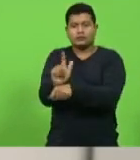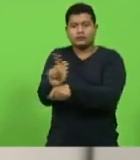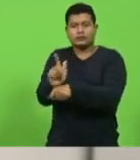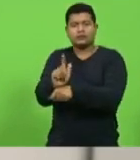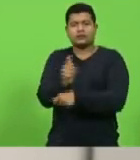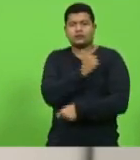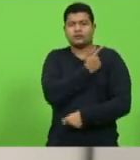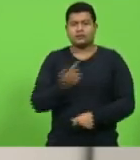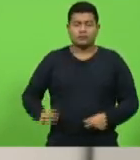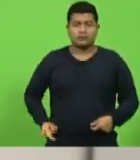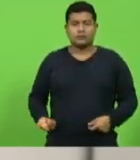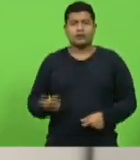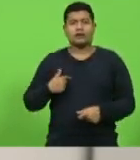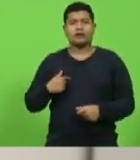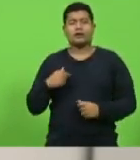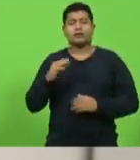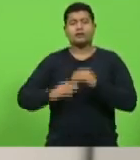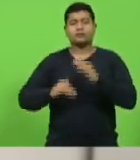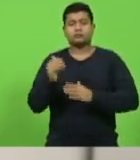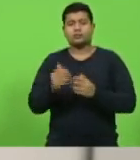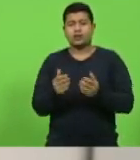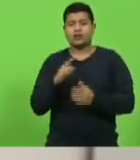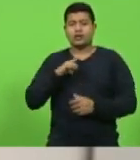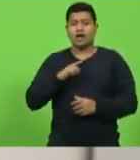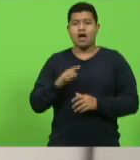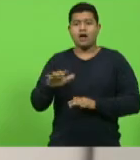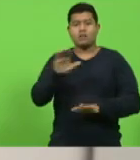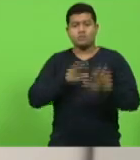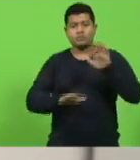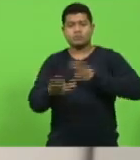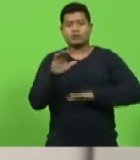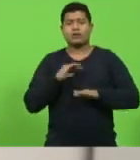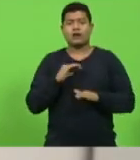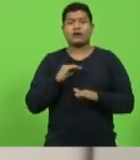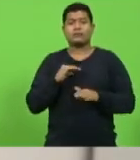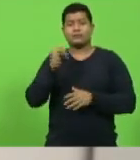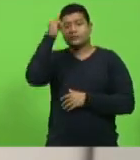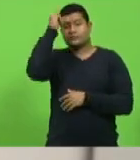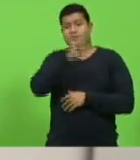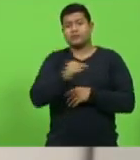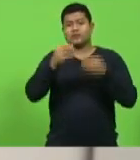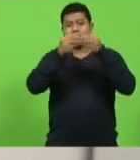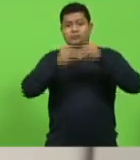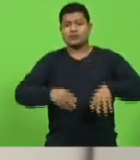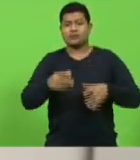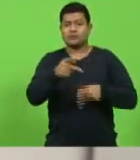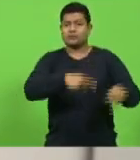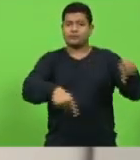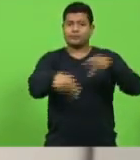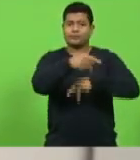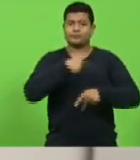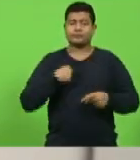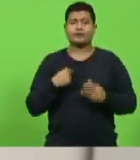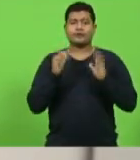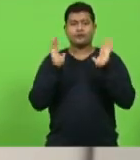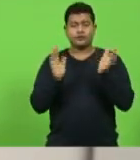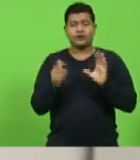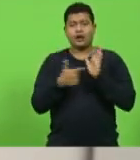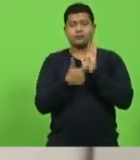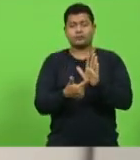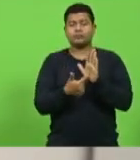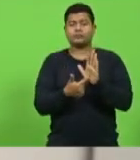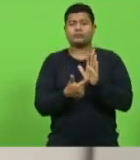a tomada de cautela ou não para evitar prejuízo ao erário. Diante dos elementos já indicados,